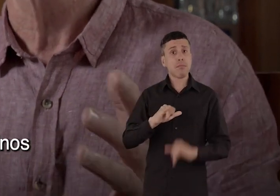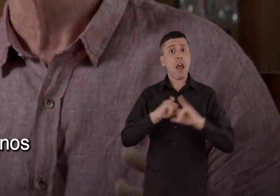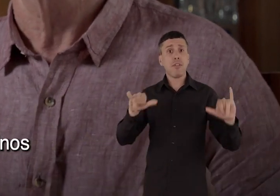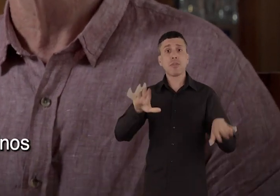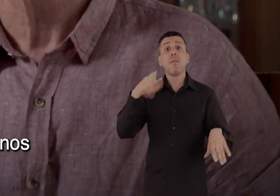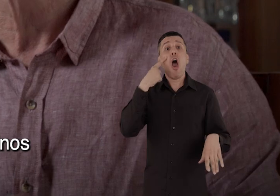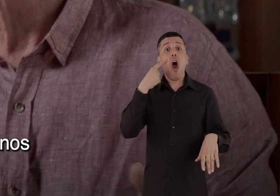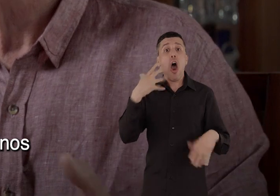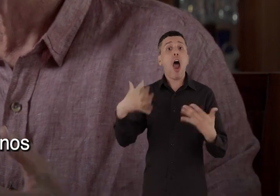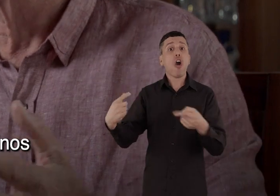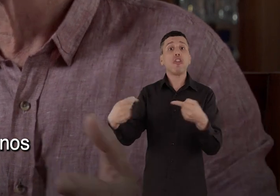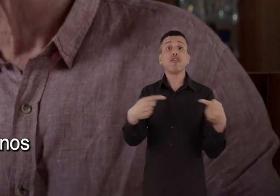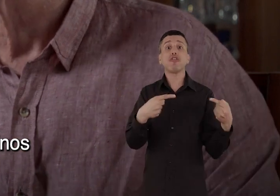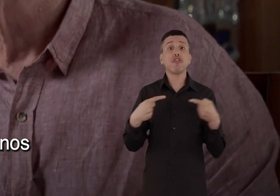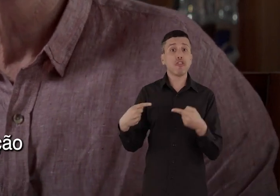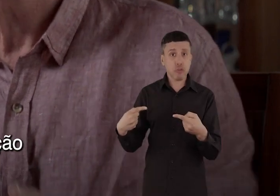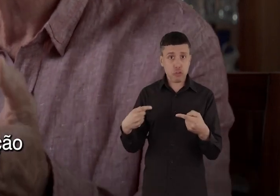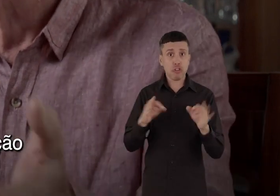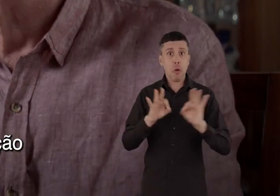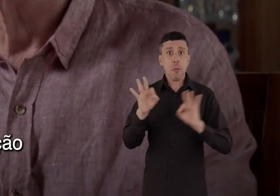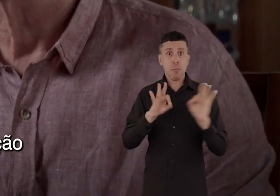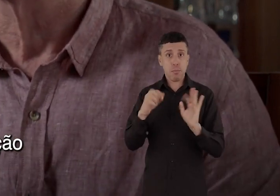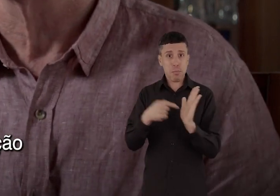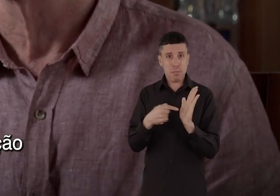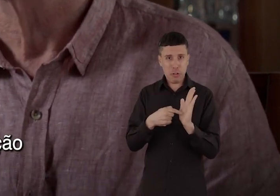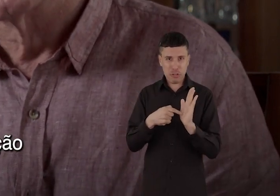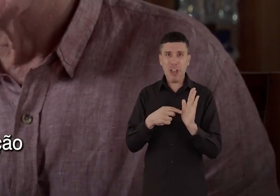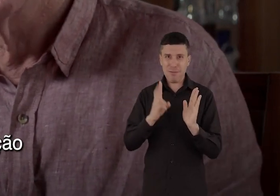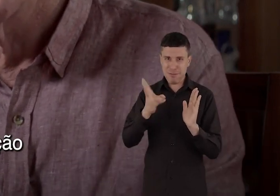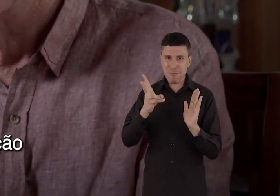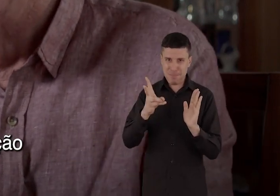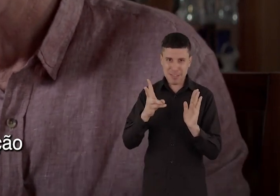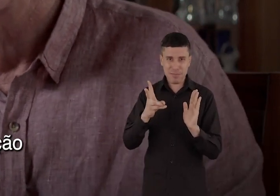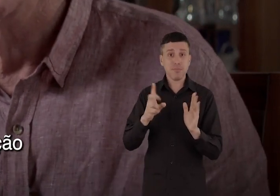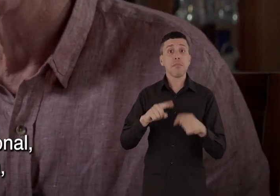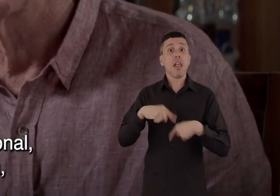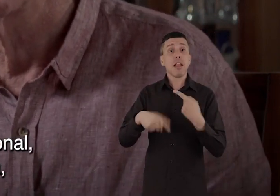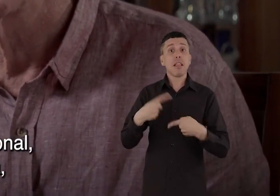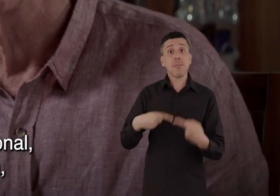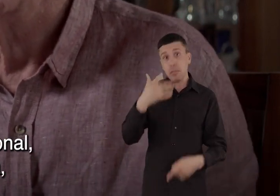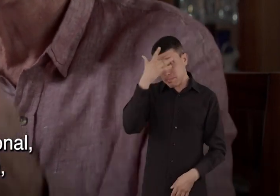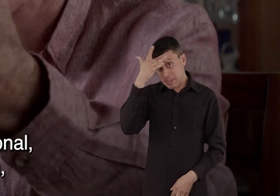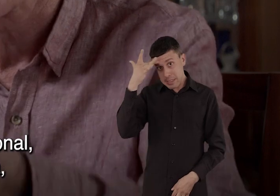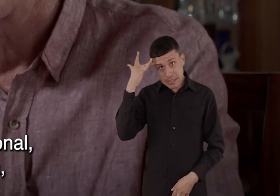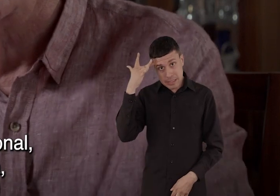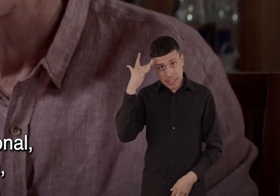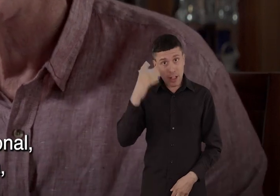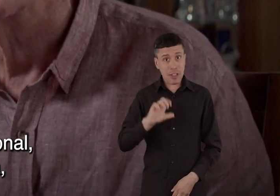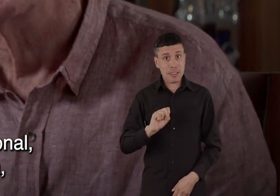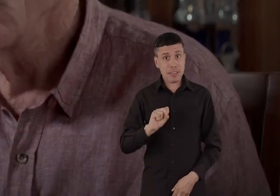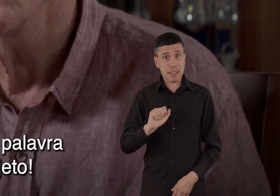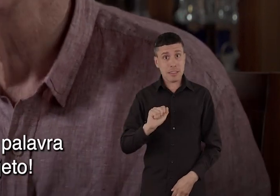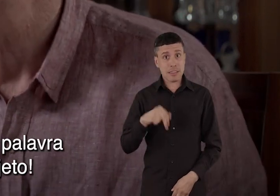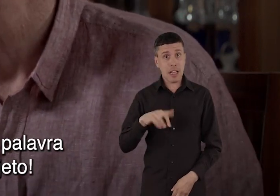O senador Afonso Arinos abre a sessão e anuncia a apreciação desse projeto de decisão constitucional, diz do que